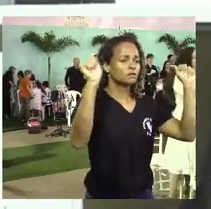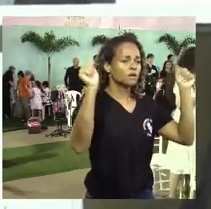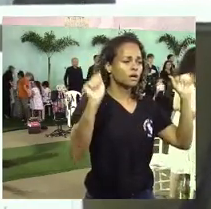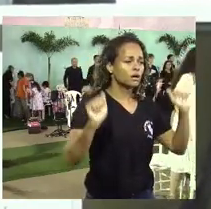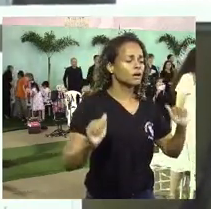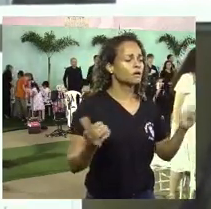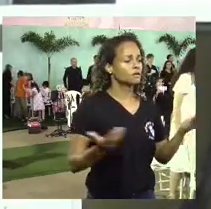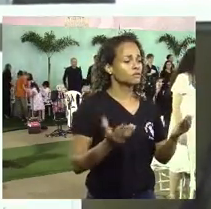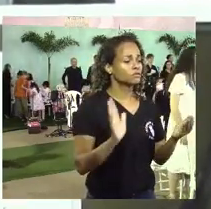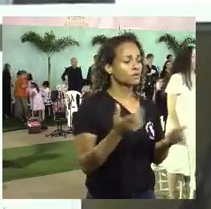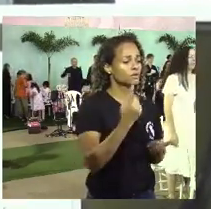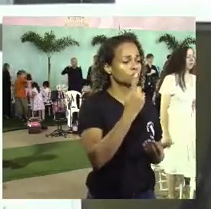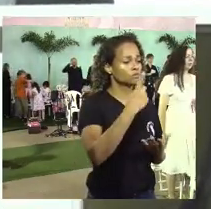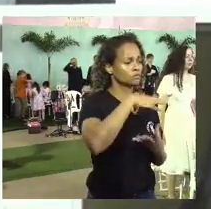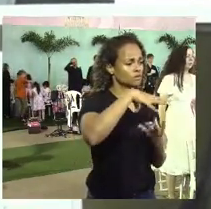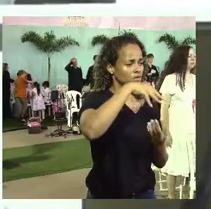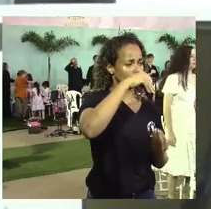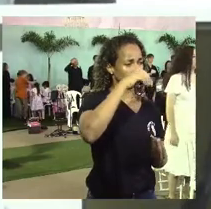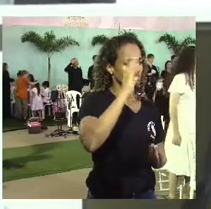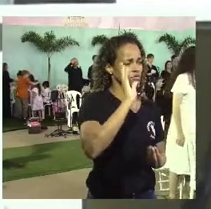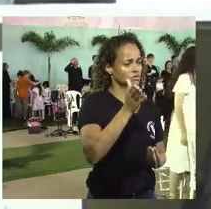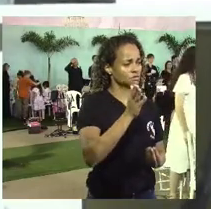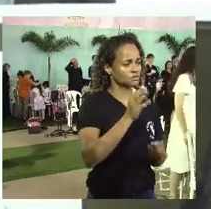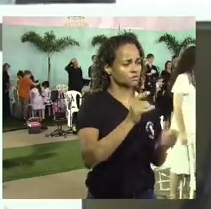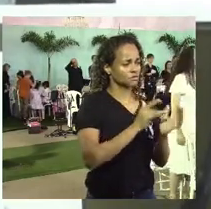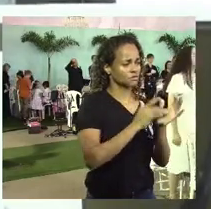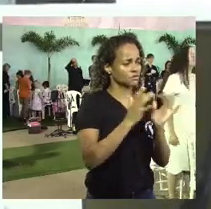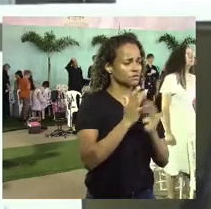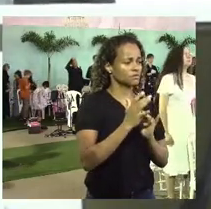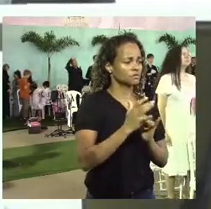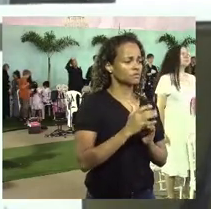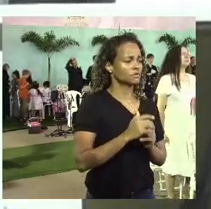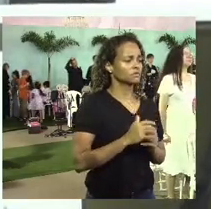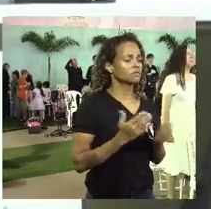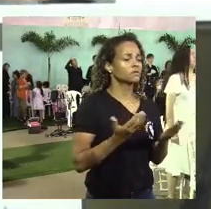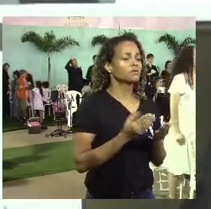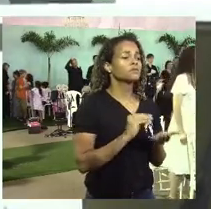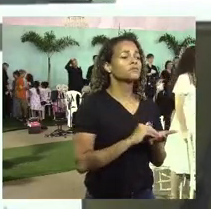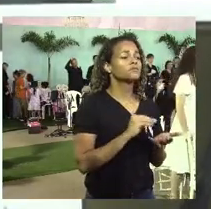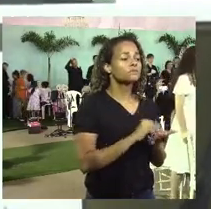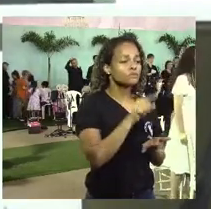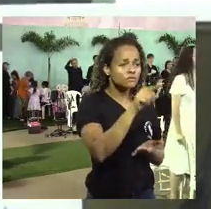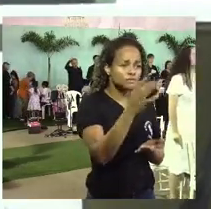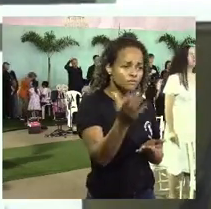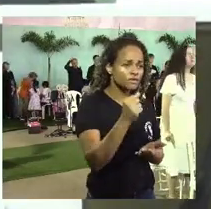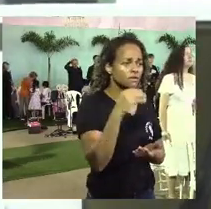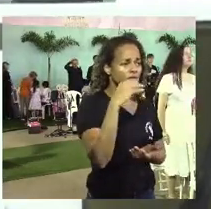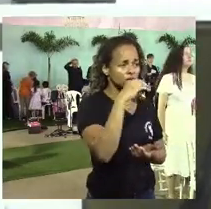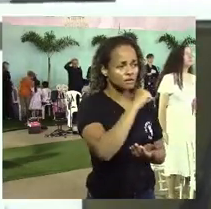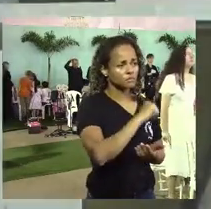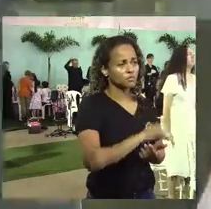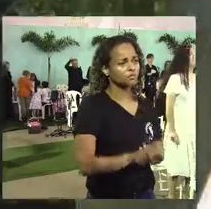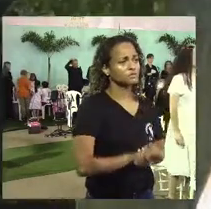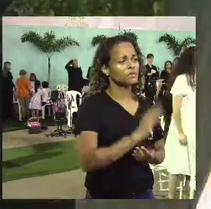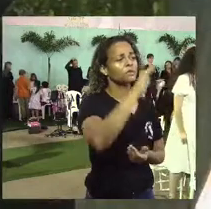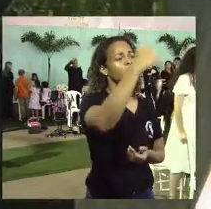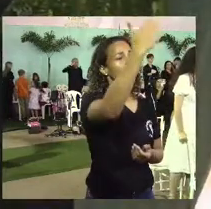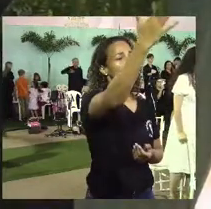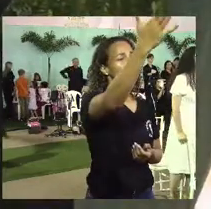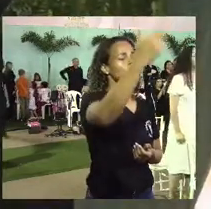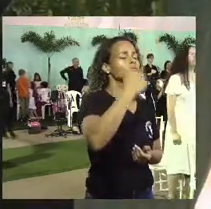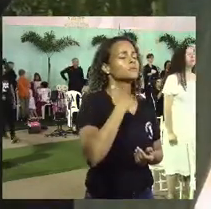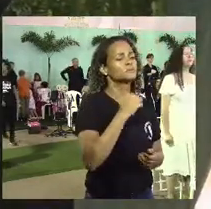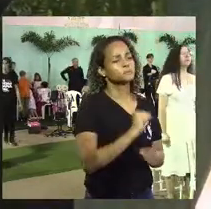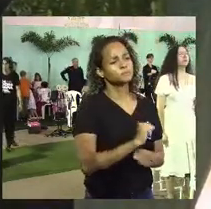alma para Jesus ela já está vindo falta você chegar Corra para cá venha rápido lá atrás eu espero